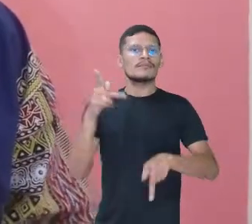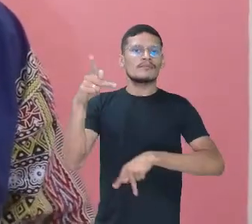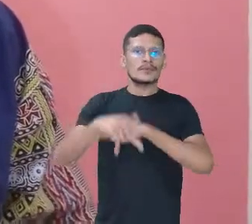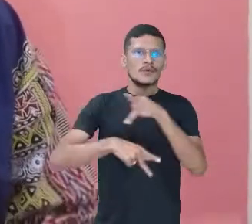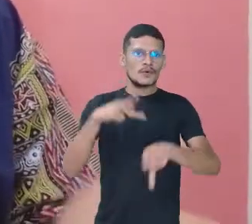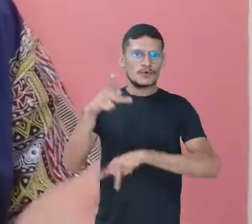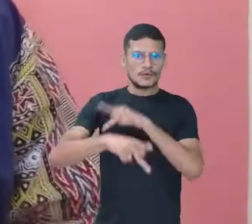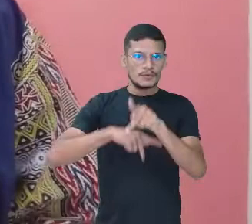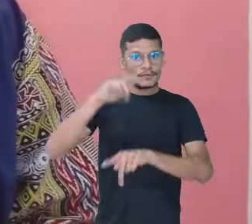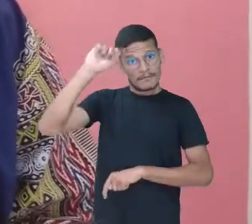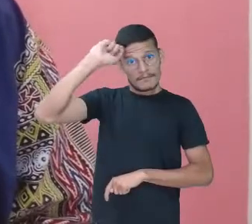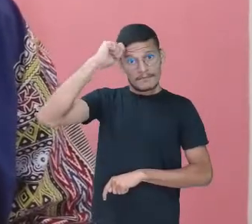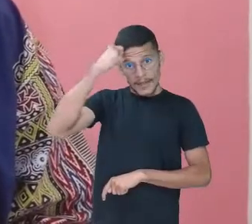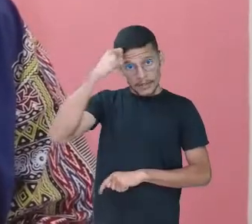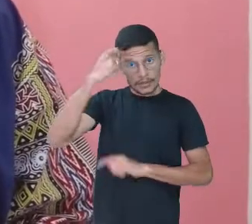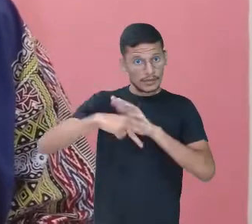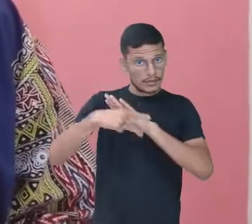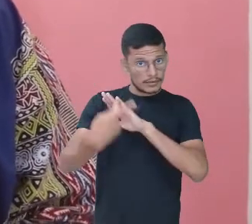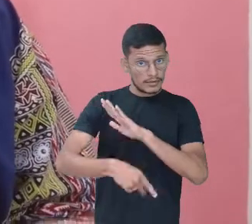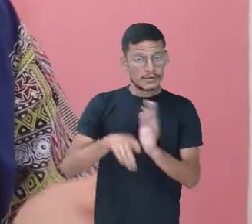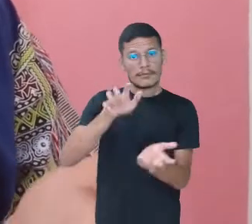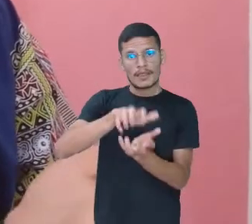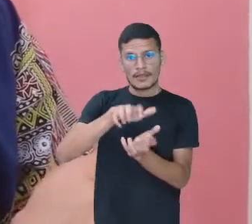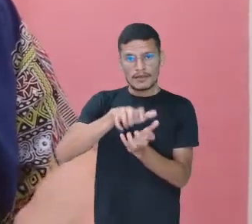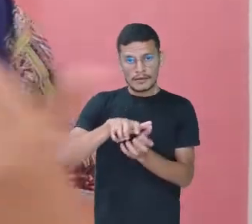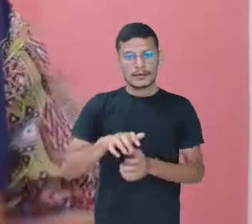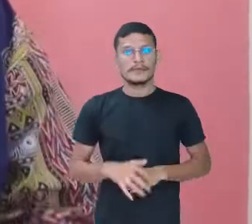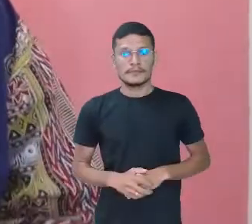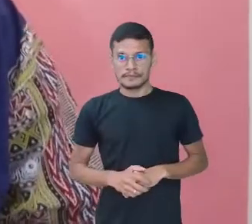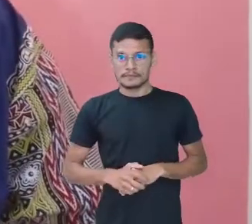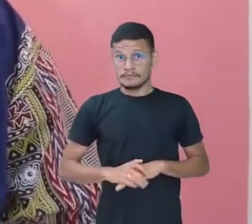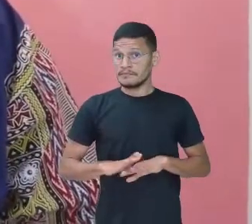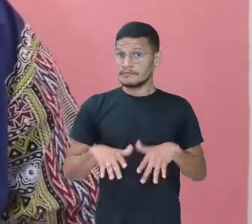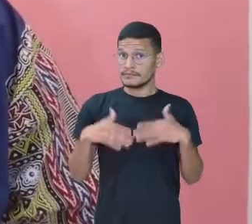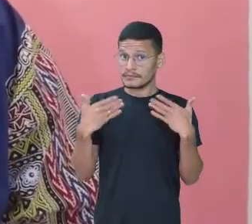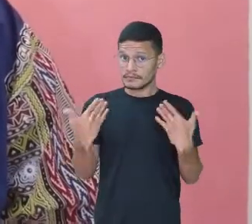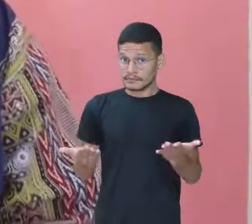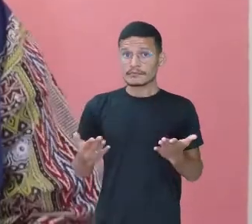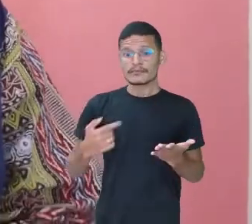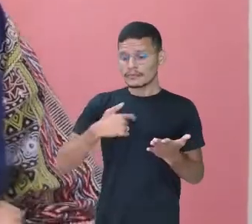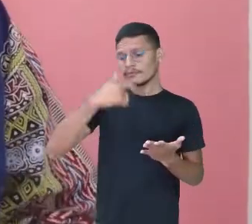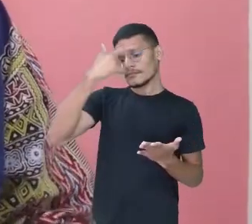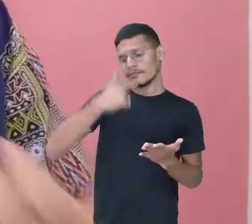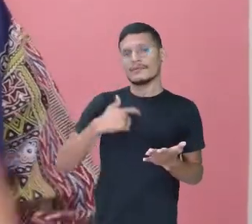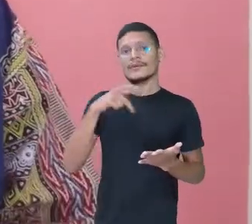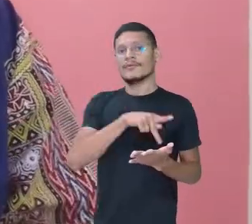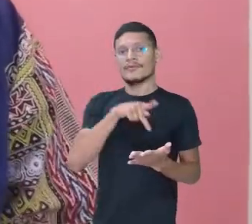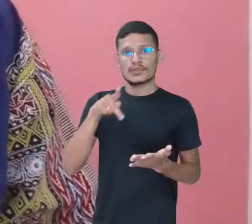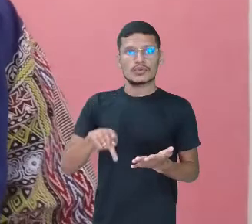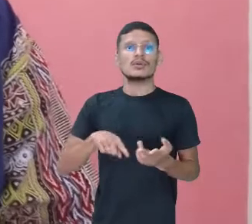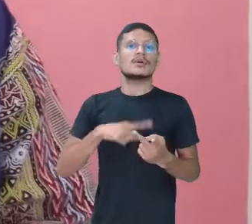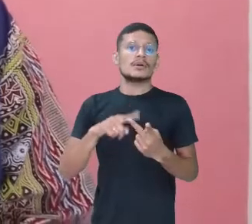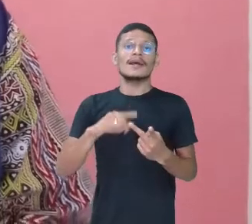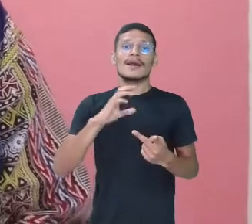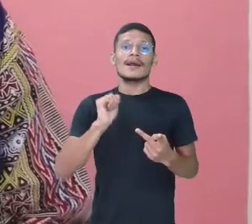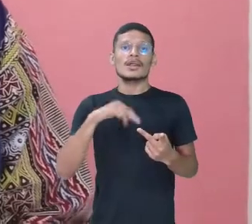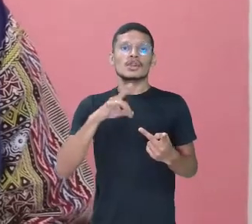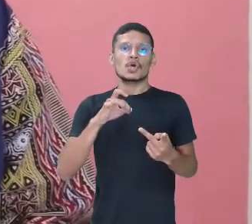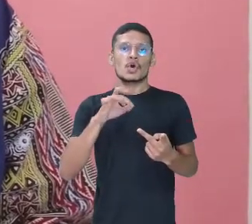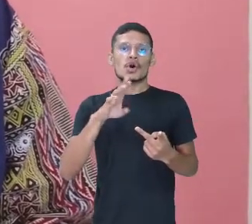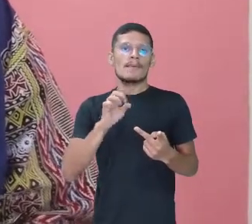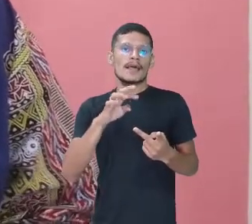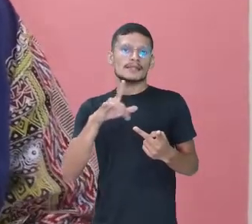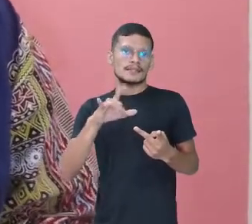povo preto daqui de Pernambuco. Então, além de ser professora, eu sou candomblessista e